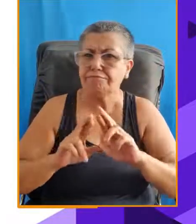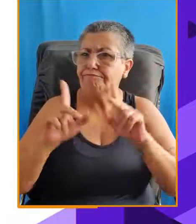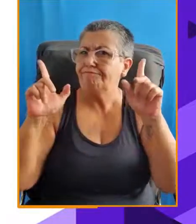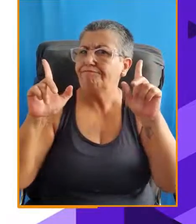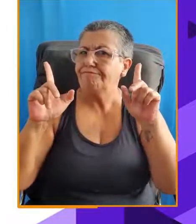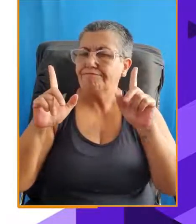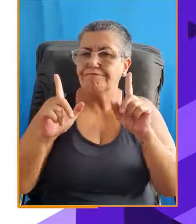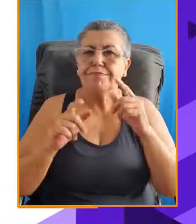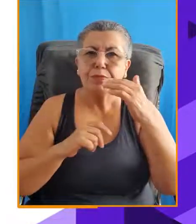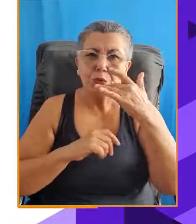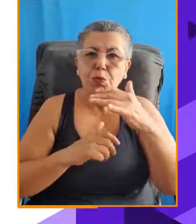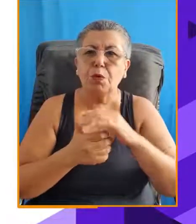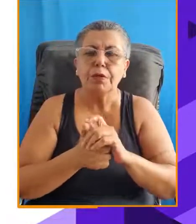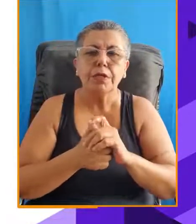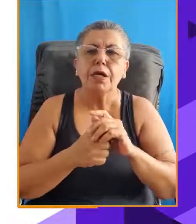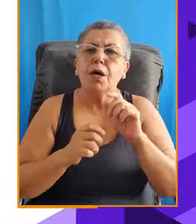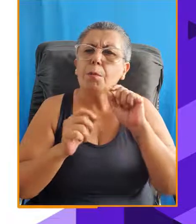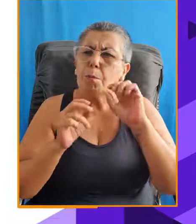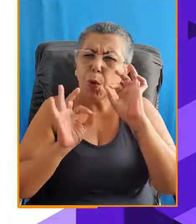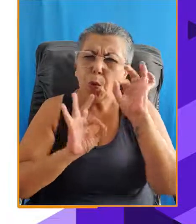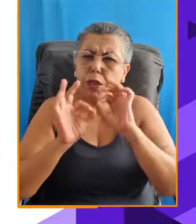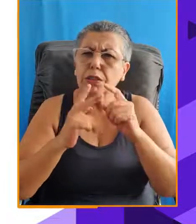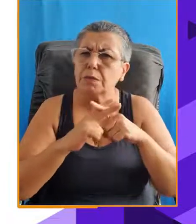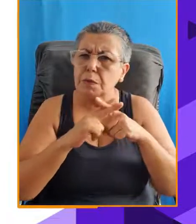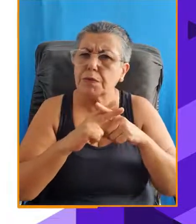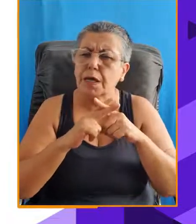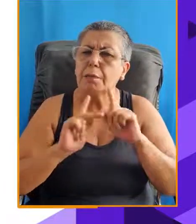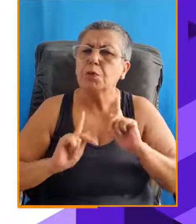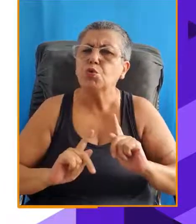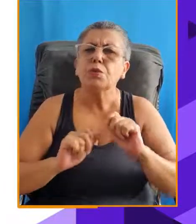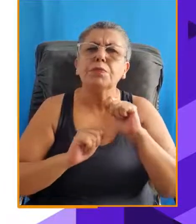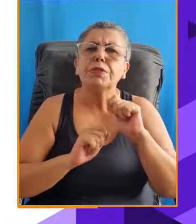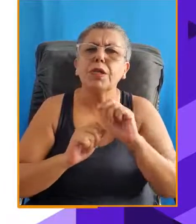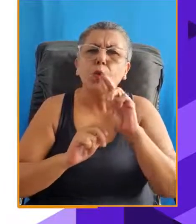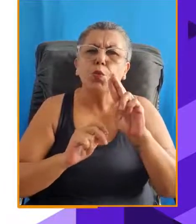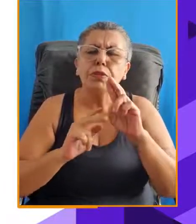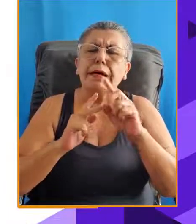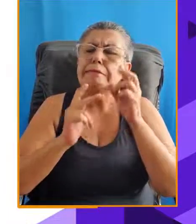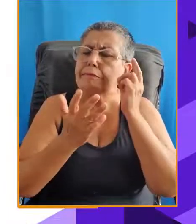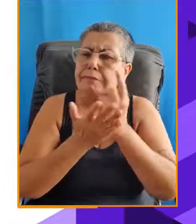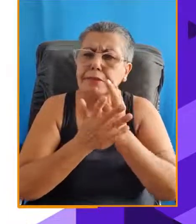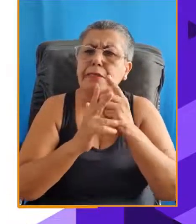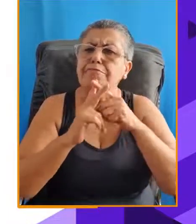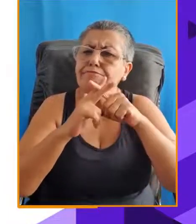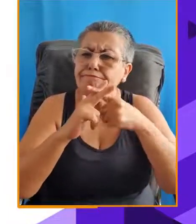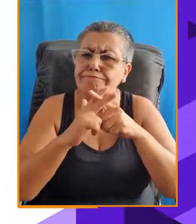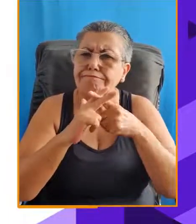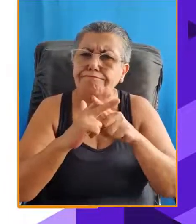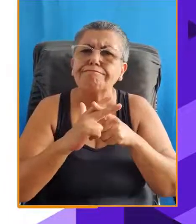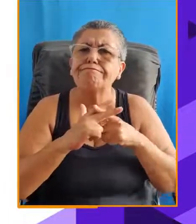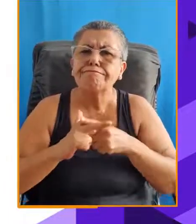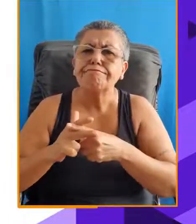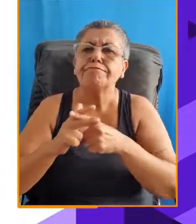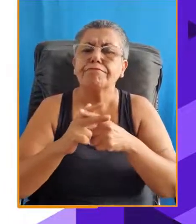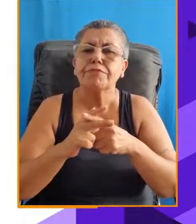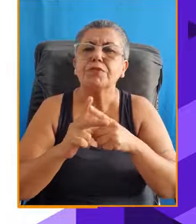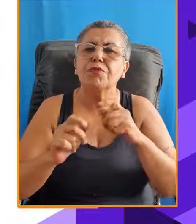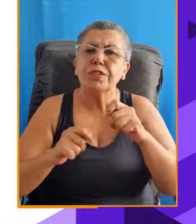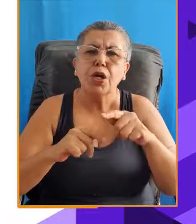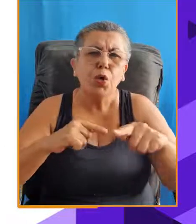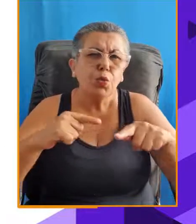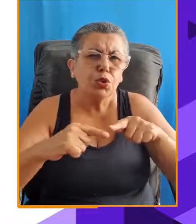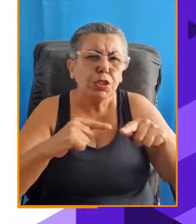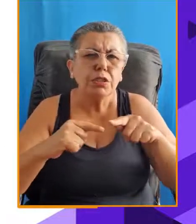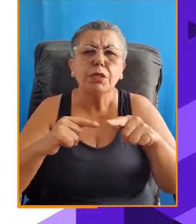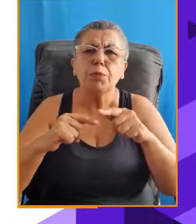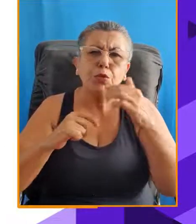cromática. Para fazer esse ajuste, os usuários precisam fazer regularmente a calibragem da tela e o gerenciamento de